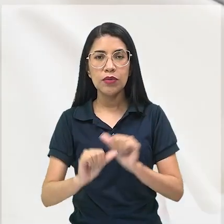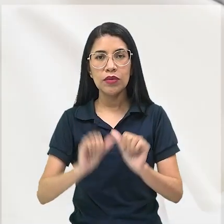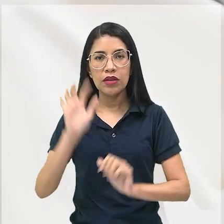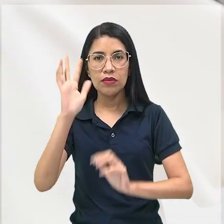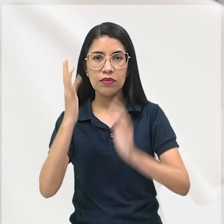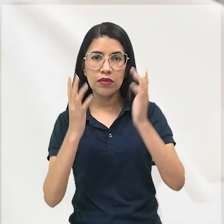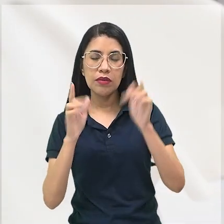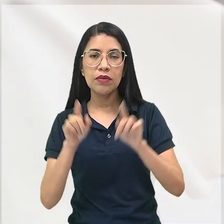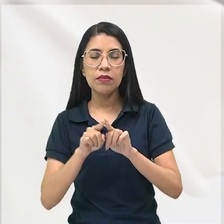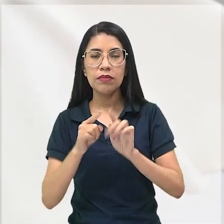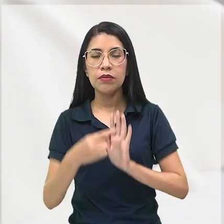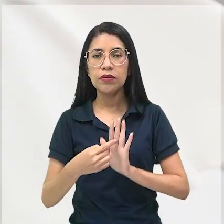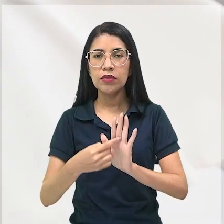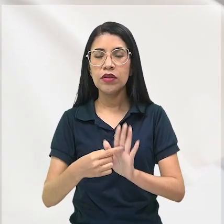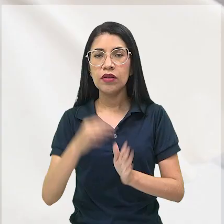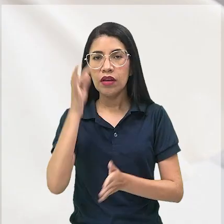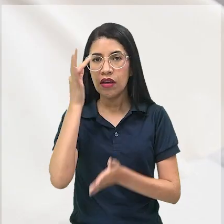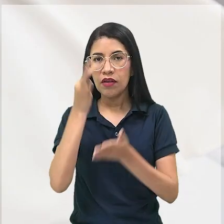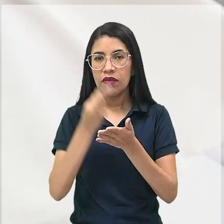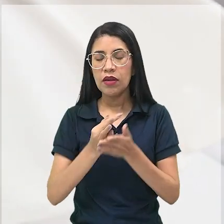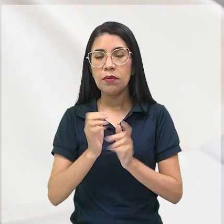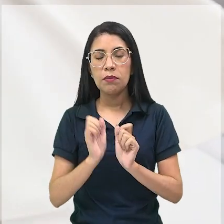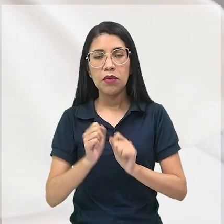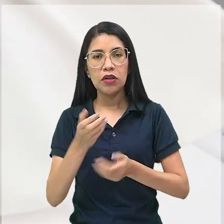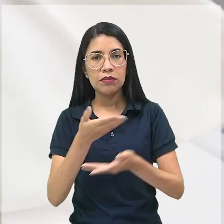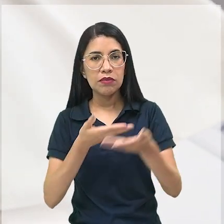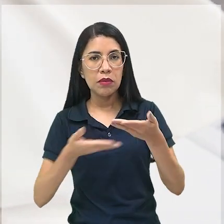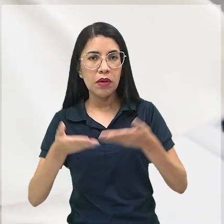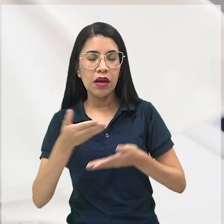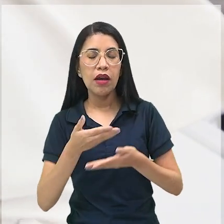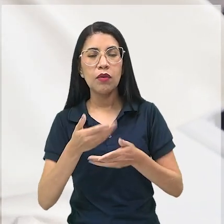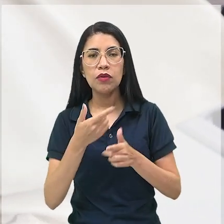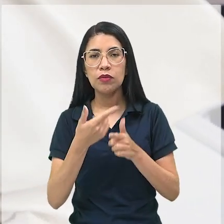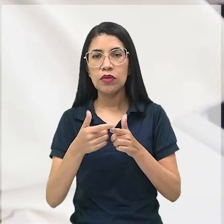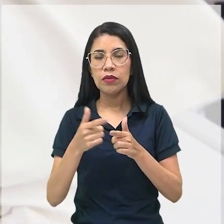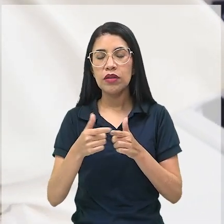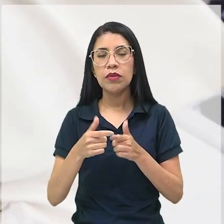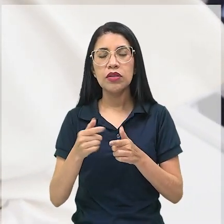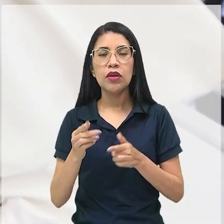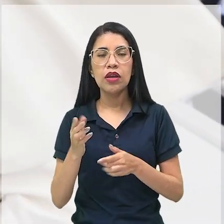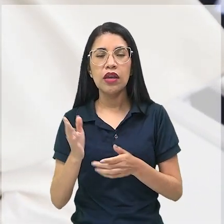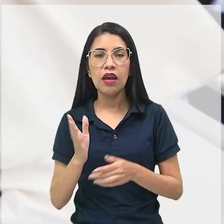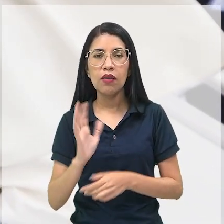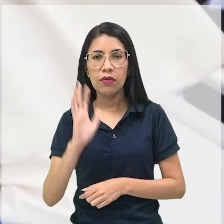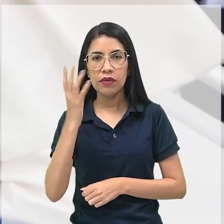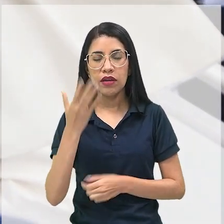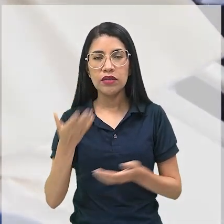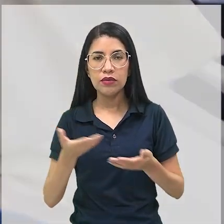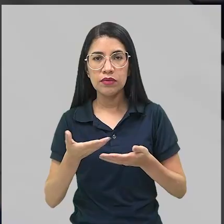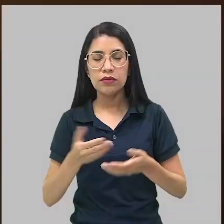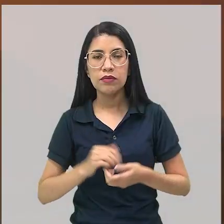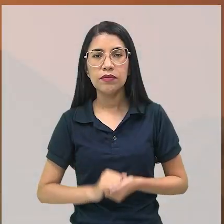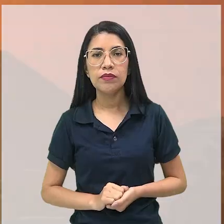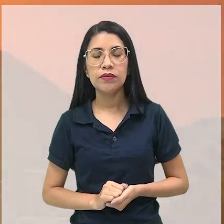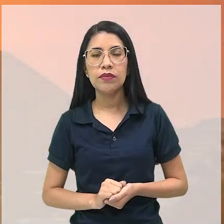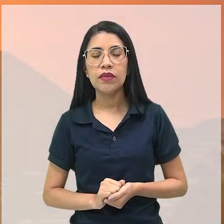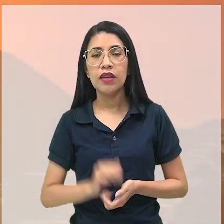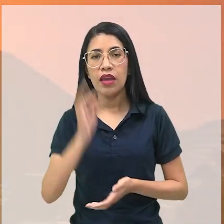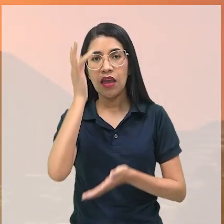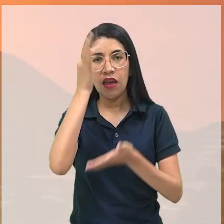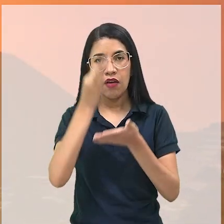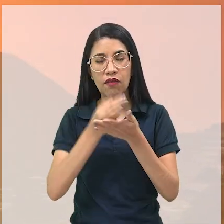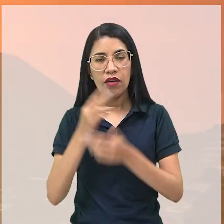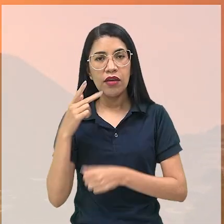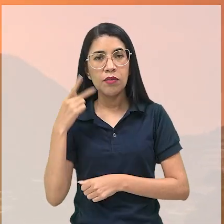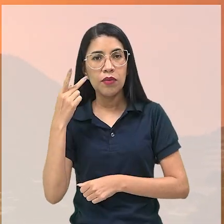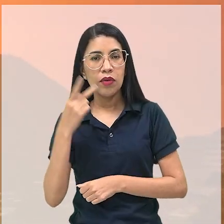climáticas, mostrando que a fé pode e deve dialogar com as questões mais urgentes do nosso tempo. A fé e a